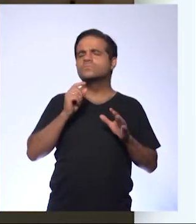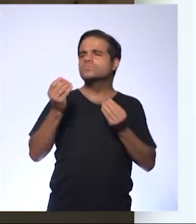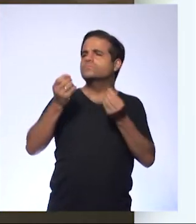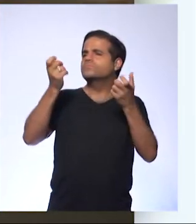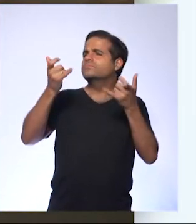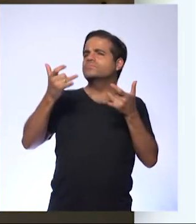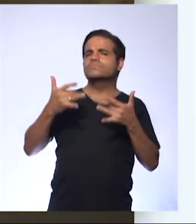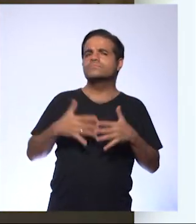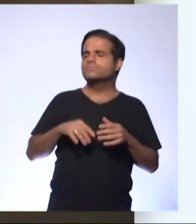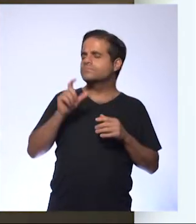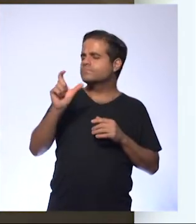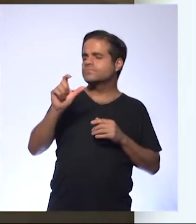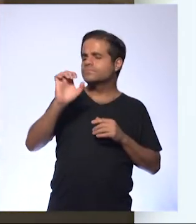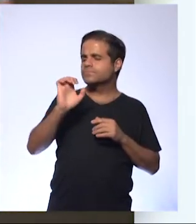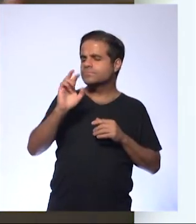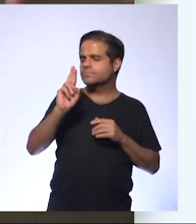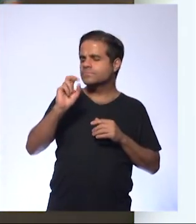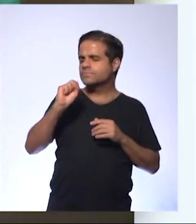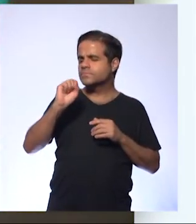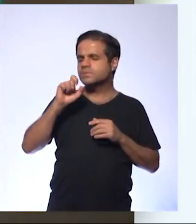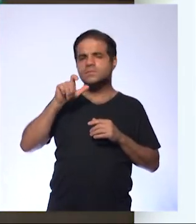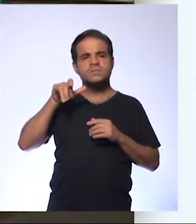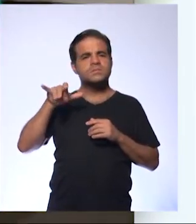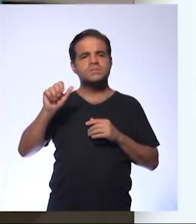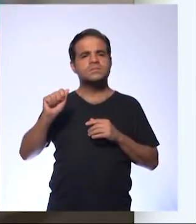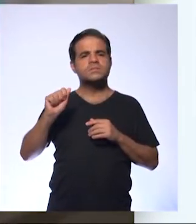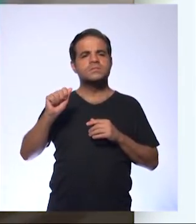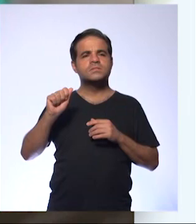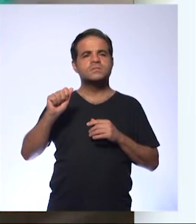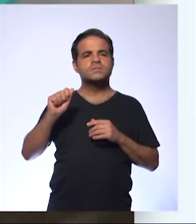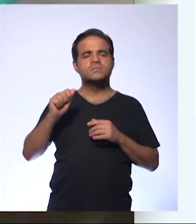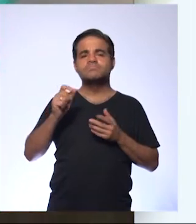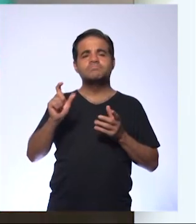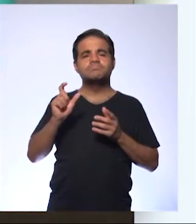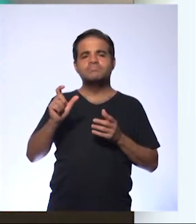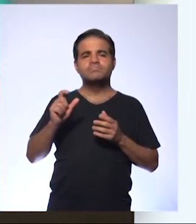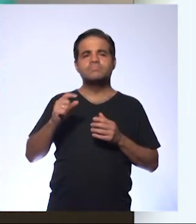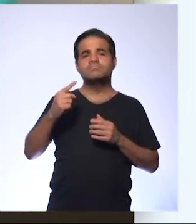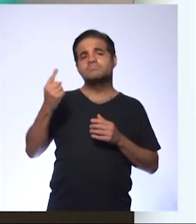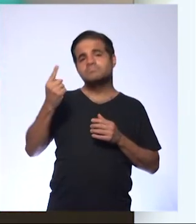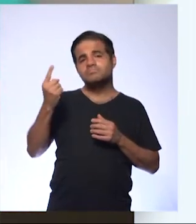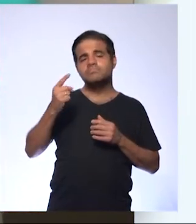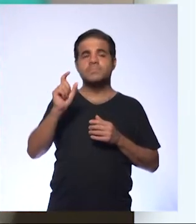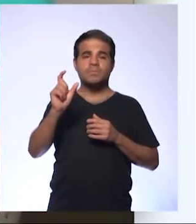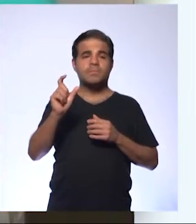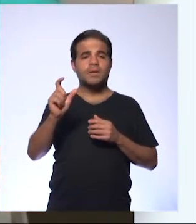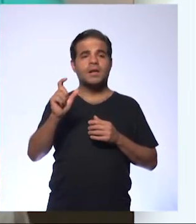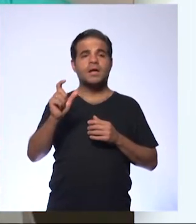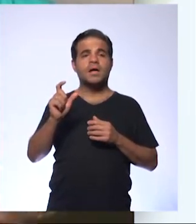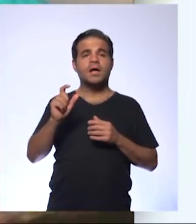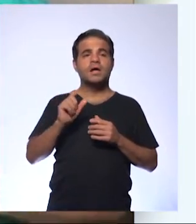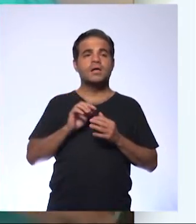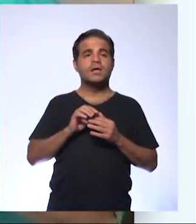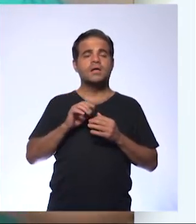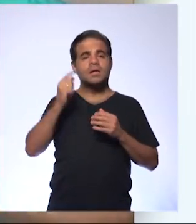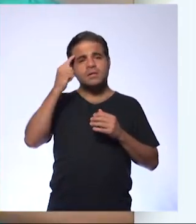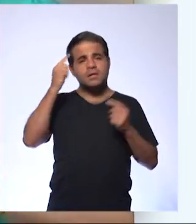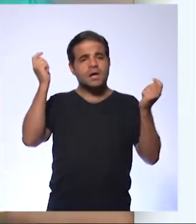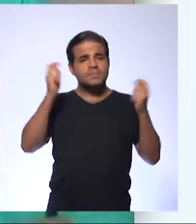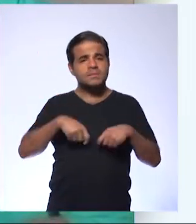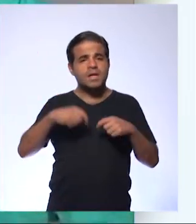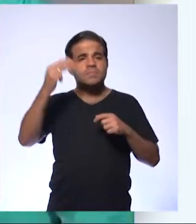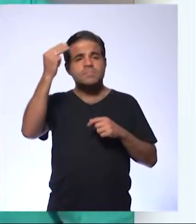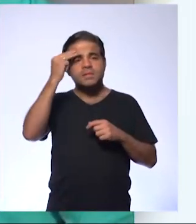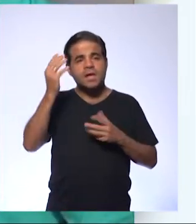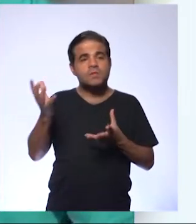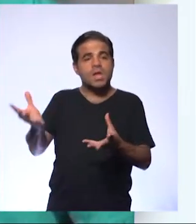definir, por exemplo, resiliência? A resiliência vem primeiro da física dos metais, né, capacidade do metal